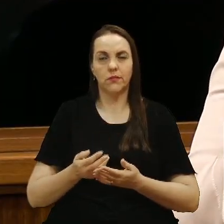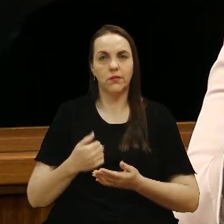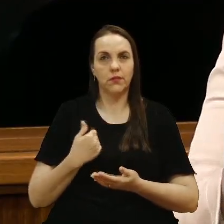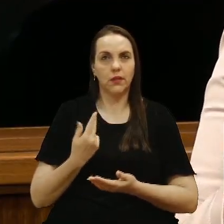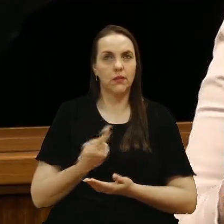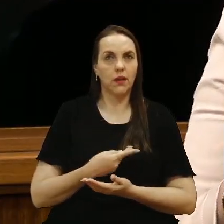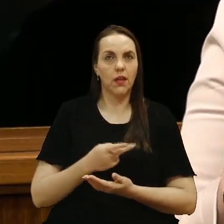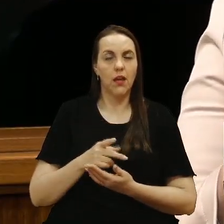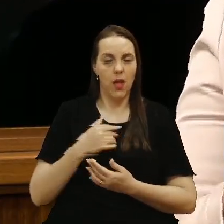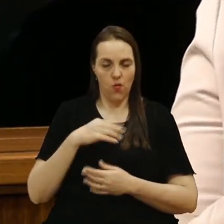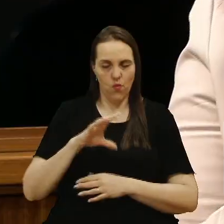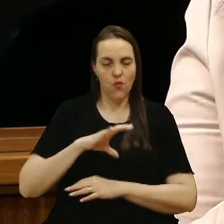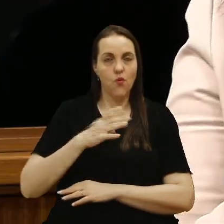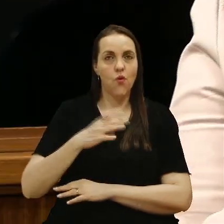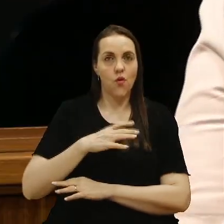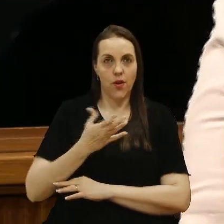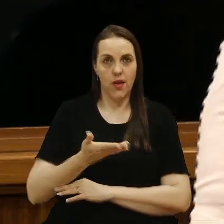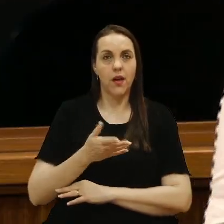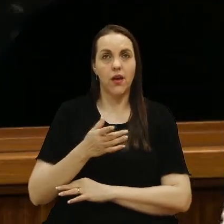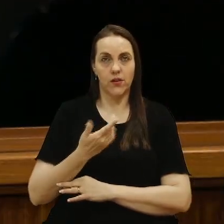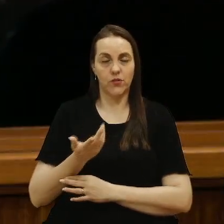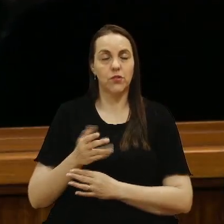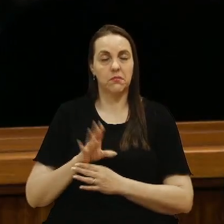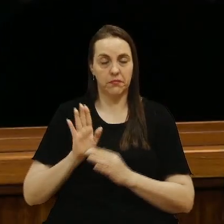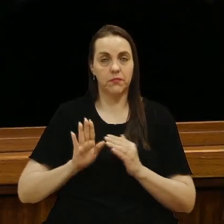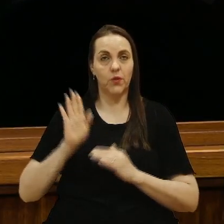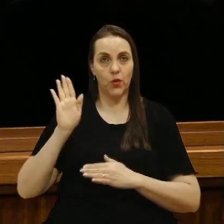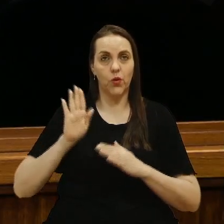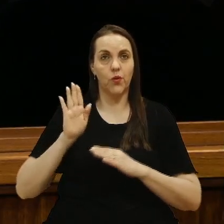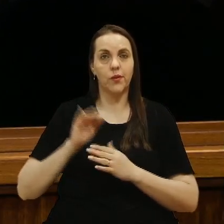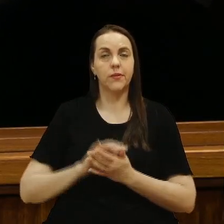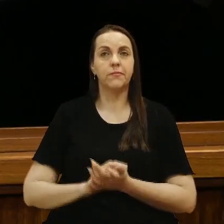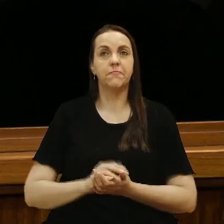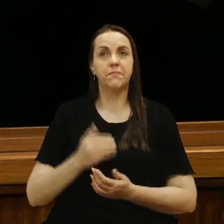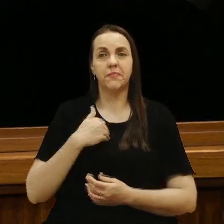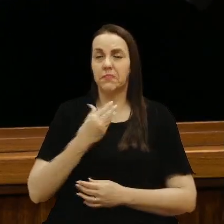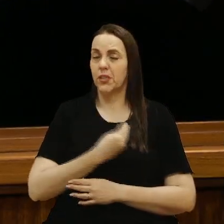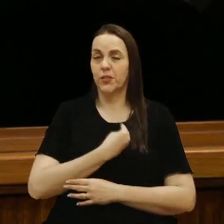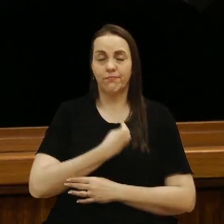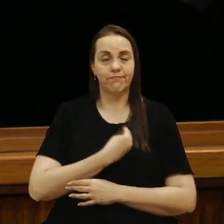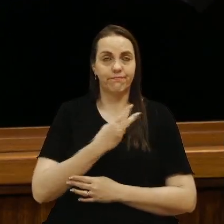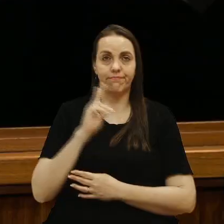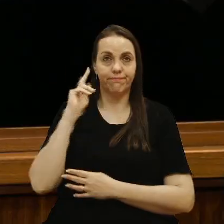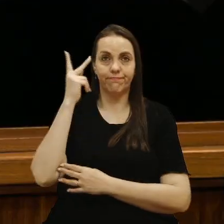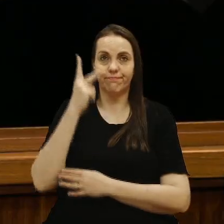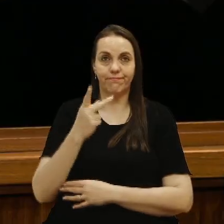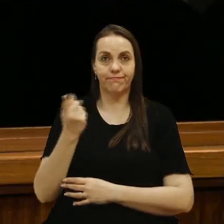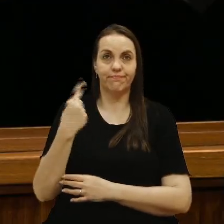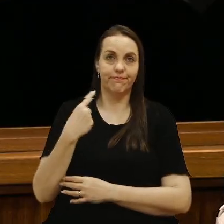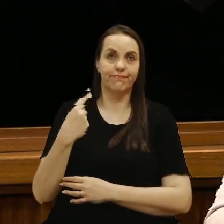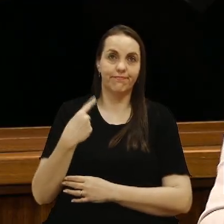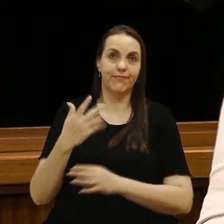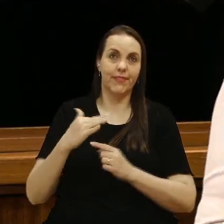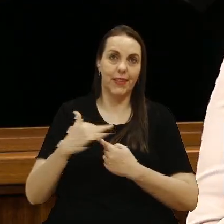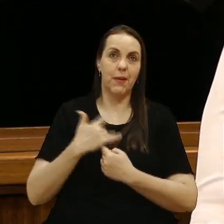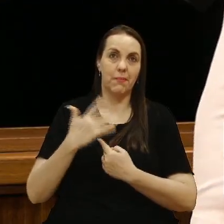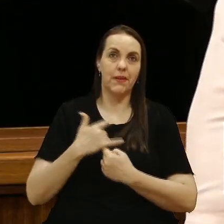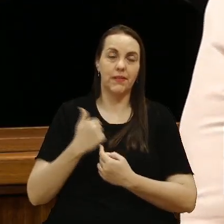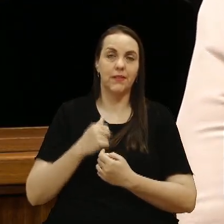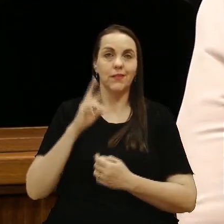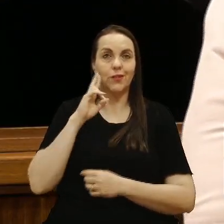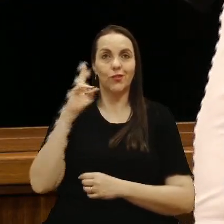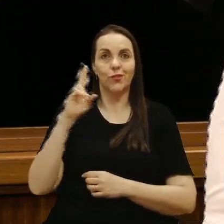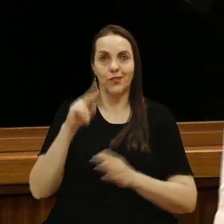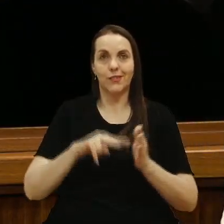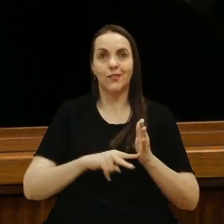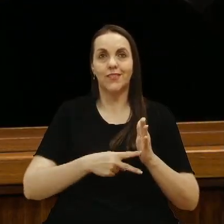tive coragem de concorrer, porque era demandada a minha história, minha vida inteira, depois de ter participado de uma direção de sindicato.